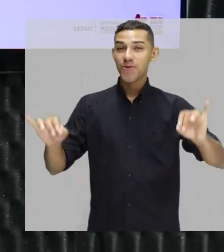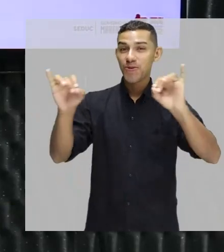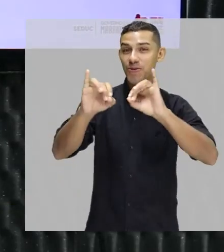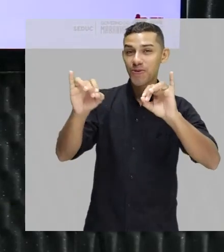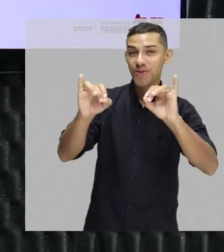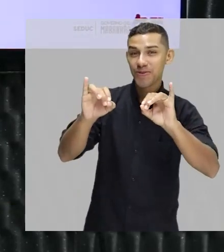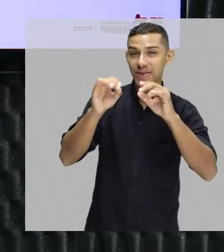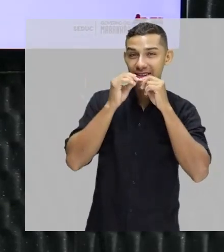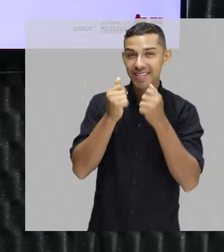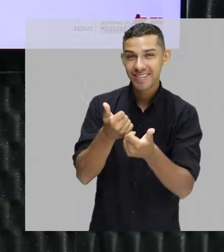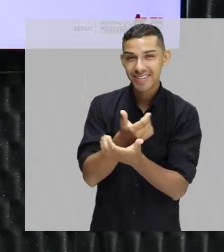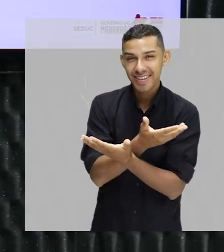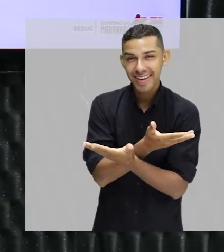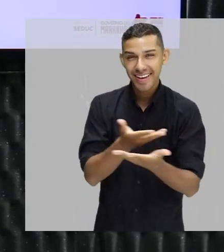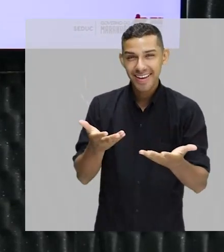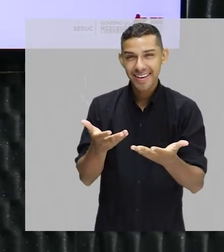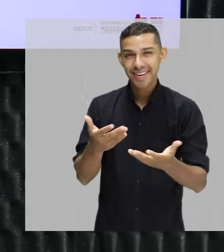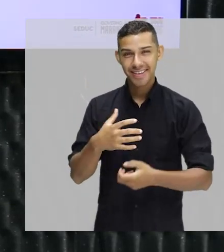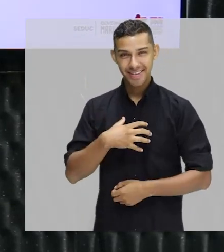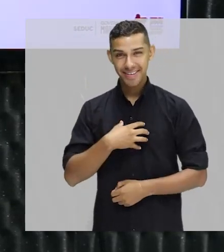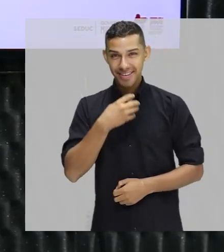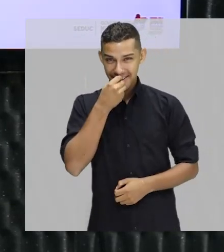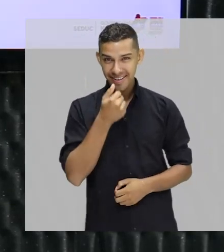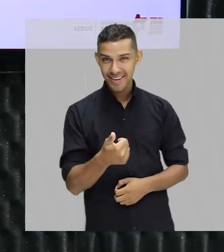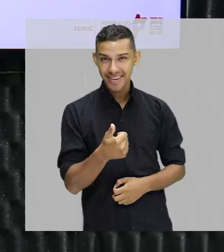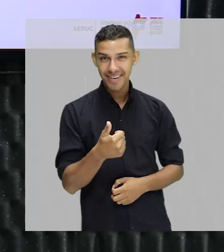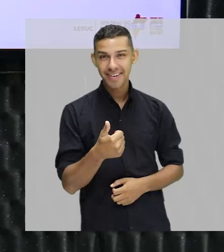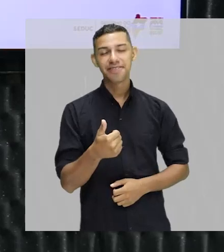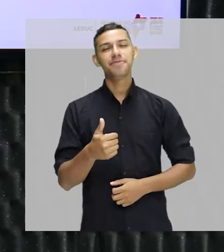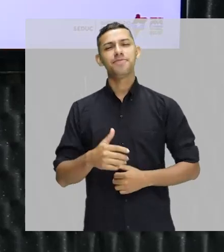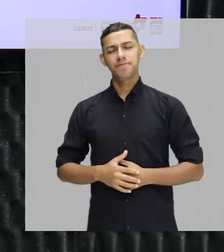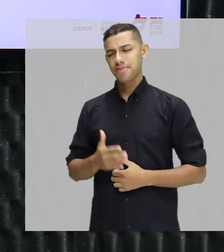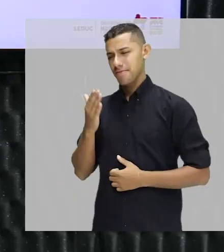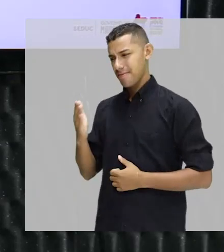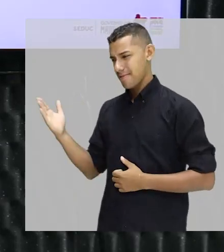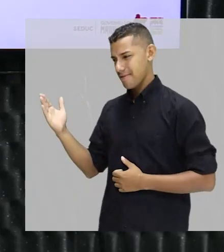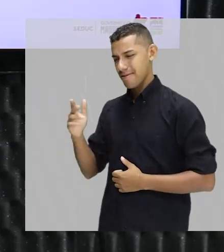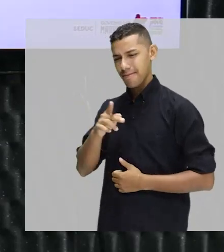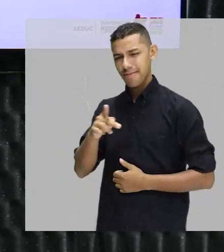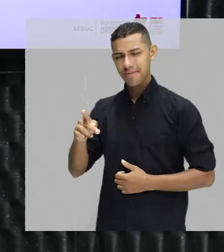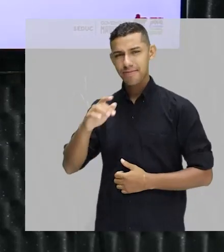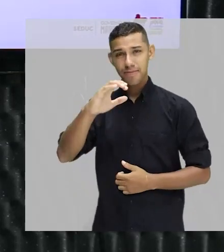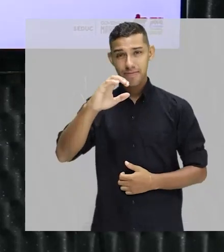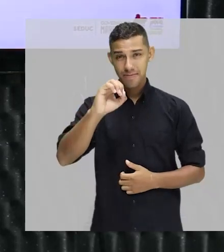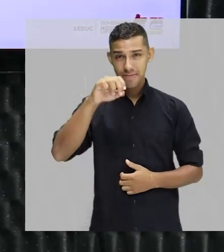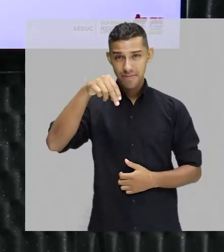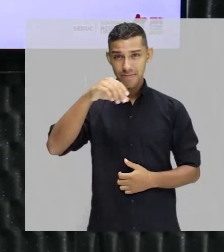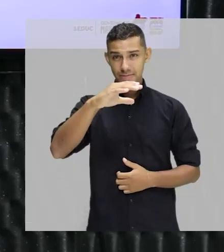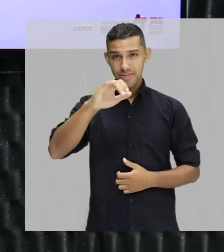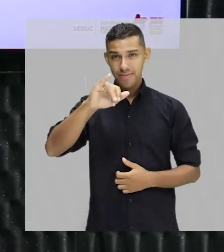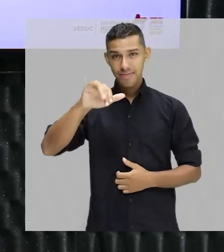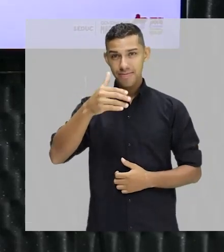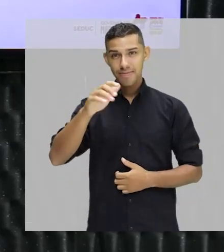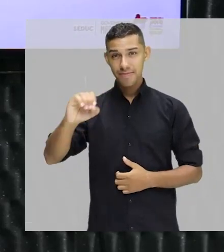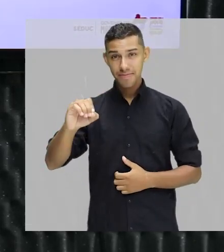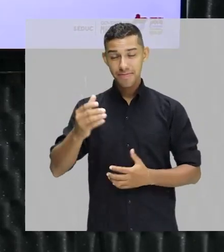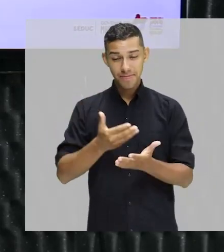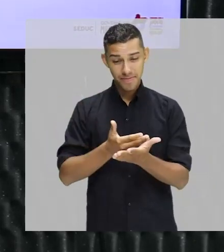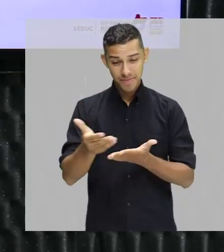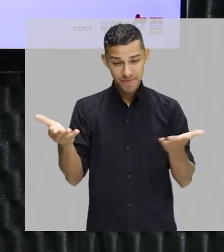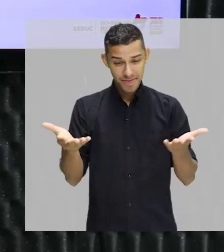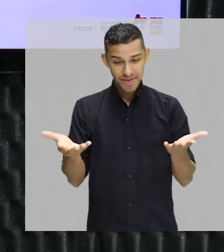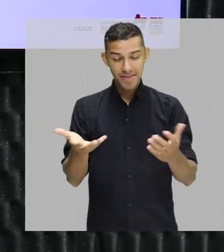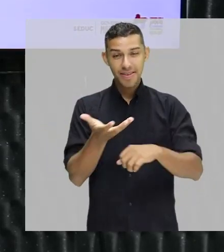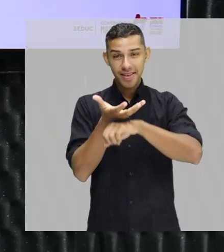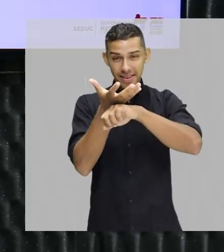Olá pessoal, tudo bem com vocês? Sou a professora Conceição Alencar e começa agora a sua aula de língua portuguesa. Se liga na